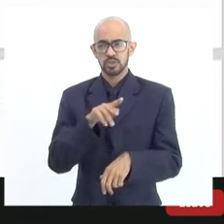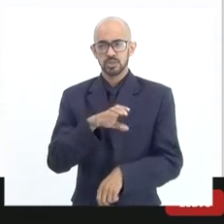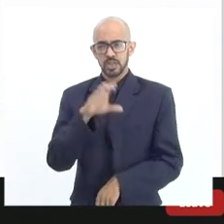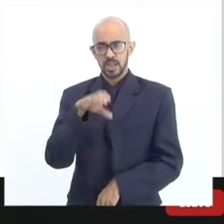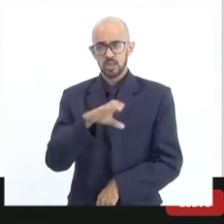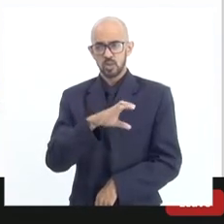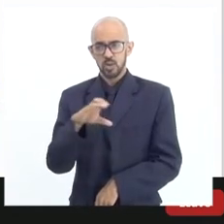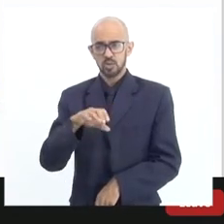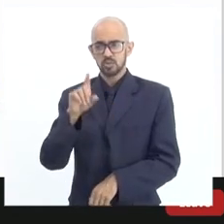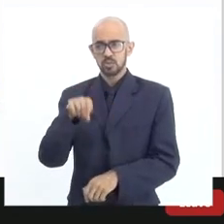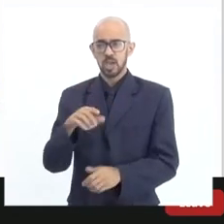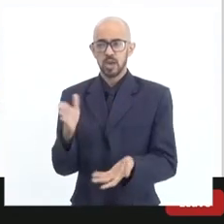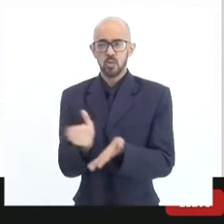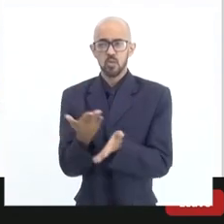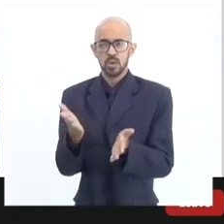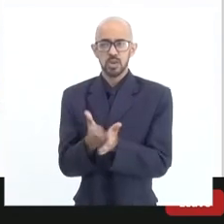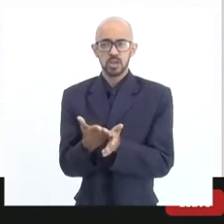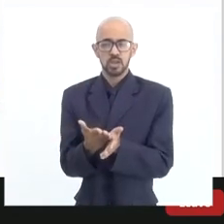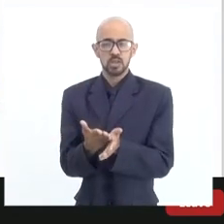livro extremamente